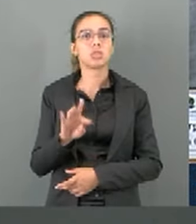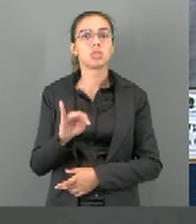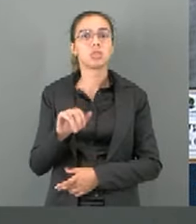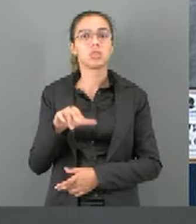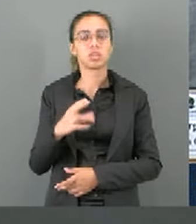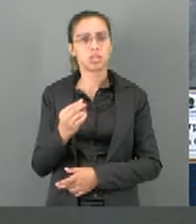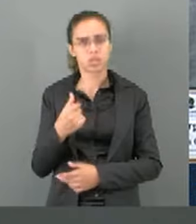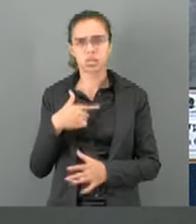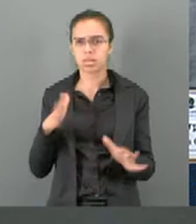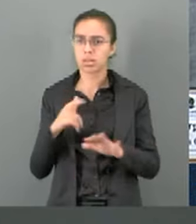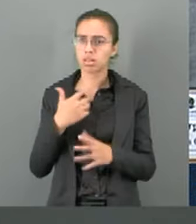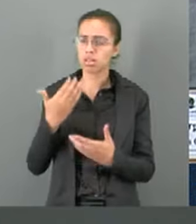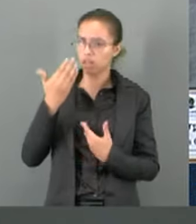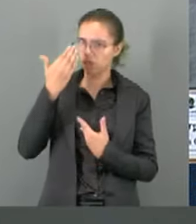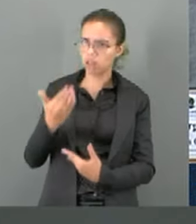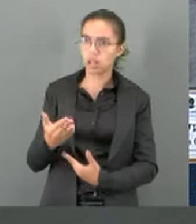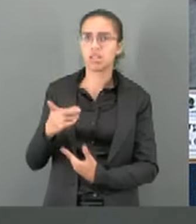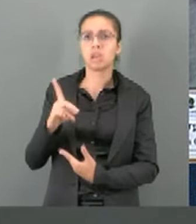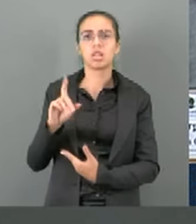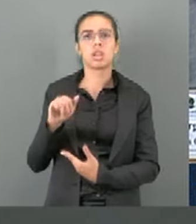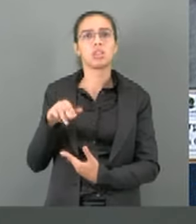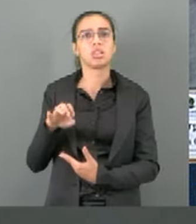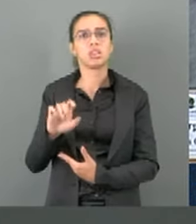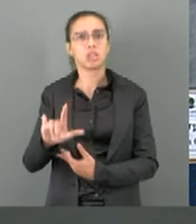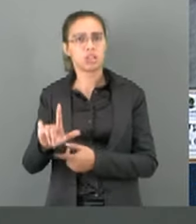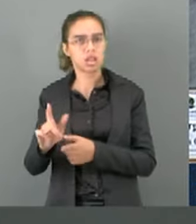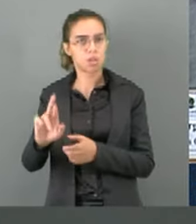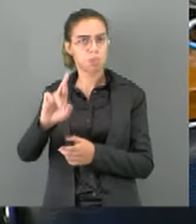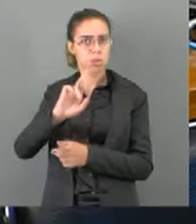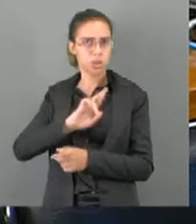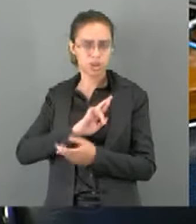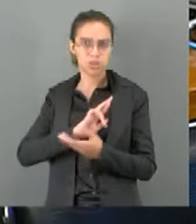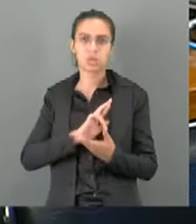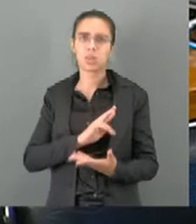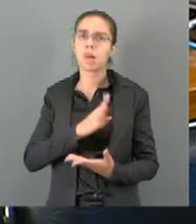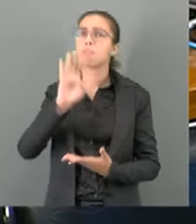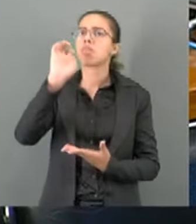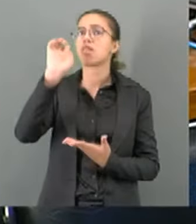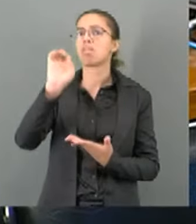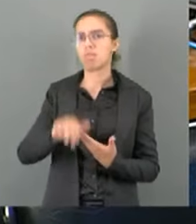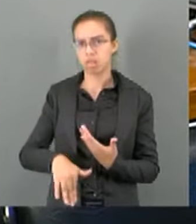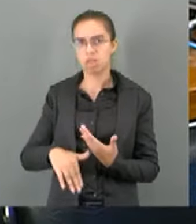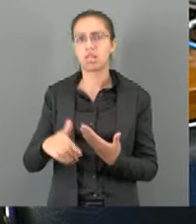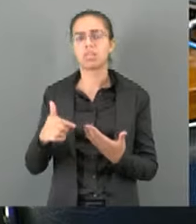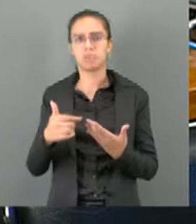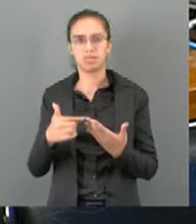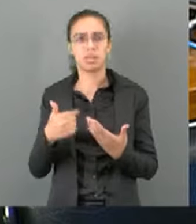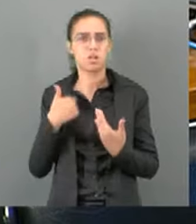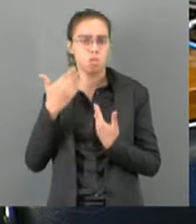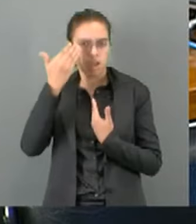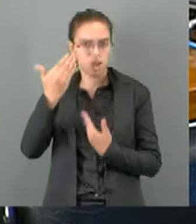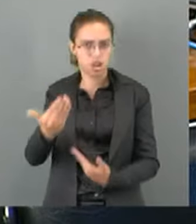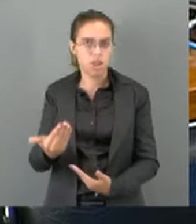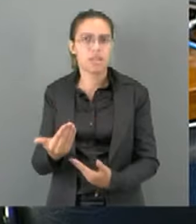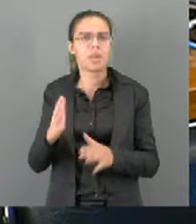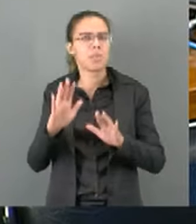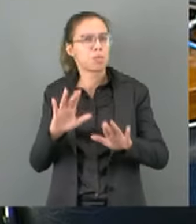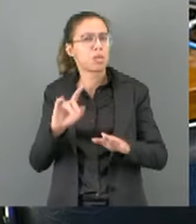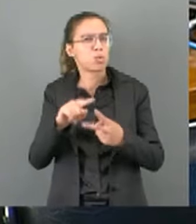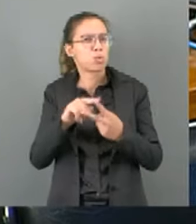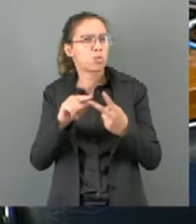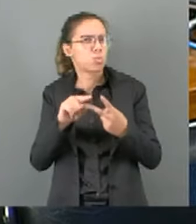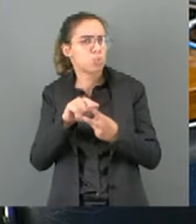viu, o doutor Daniel me respondeu aí bem as questões, eu lhe agradeço demais. Só